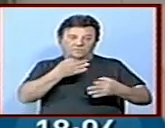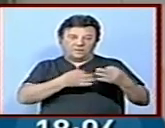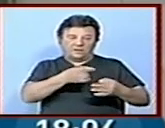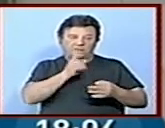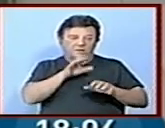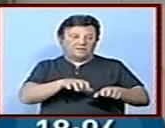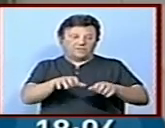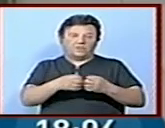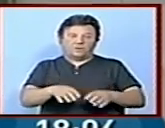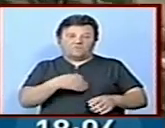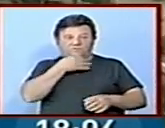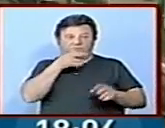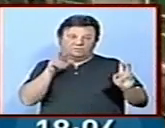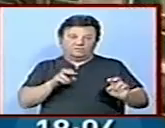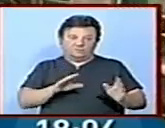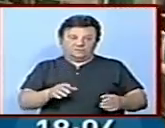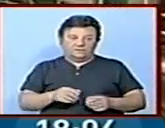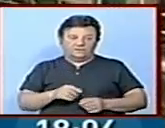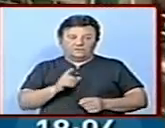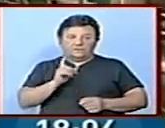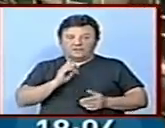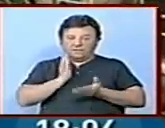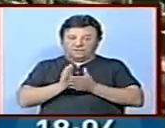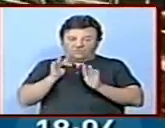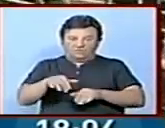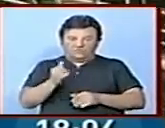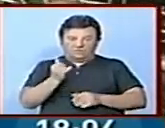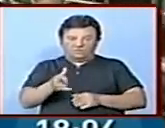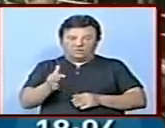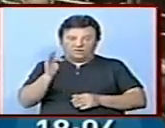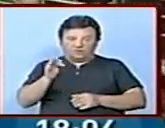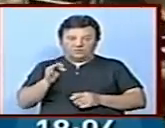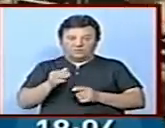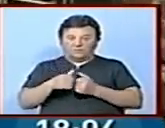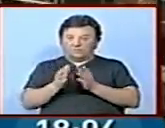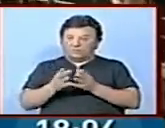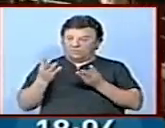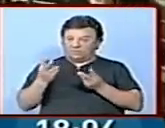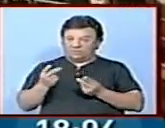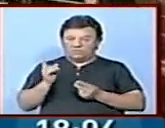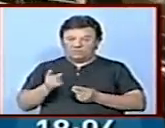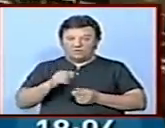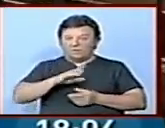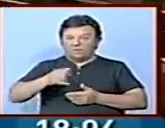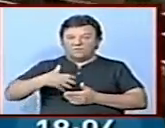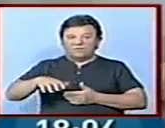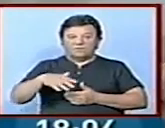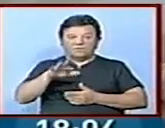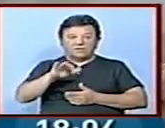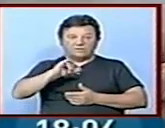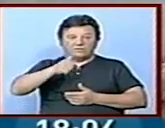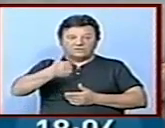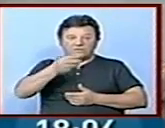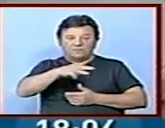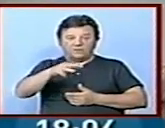de apanhar ovos, chamemos-lhe assim. Até ao final de 2014, e feitas as contas, serão investidos mais de 25